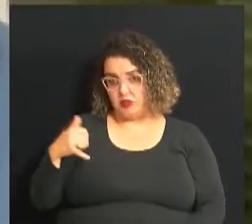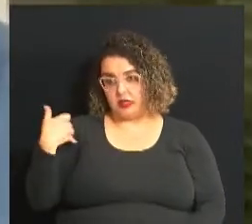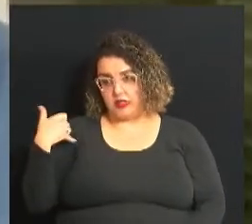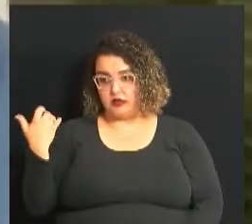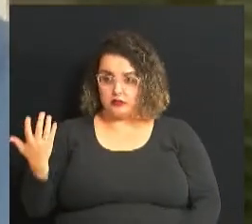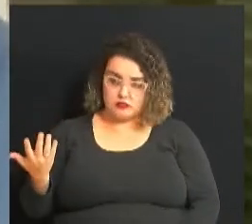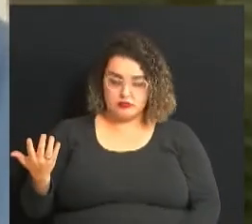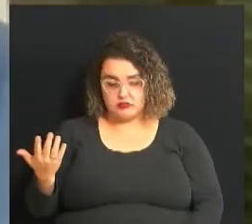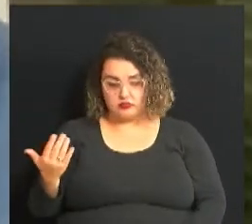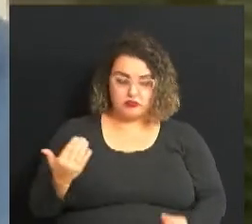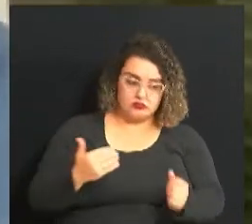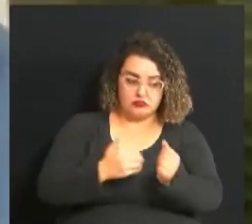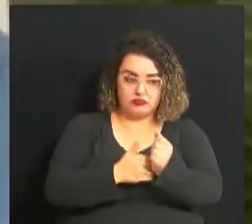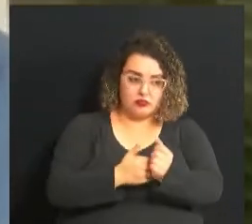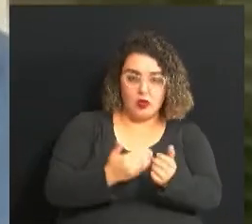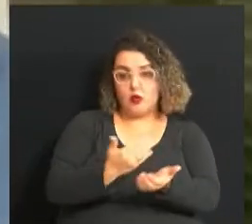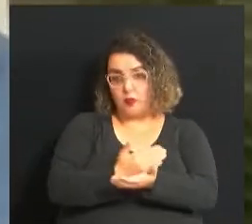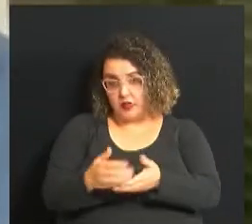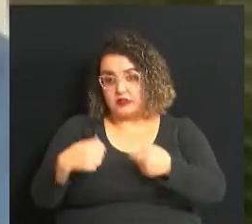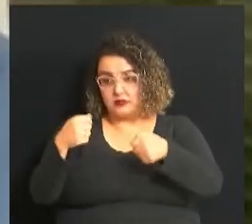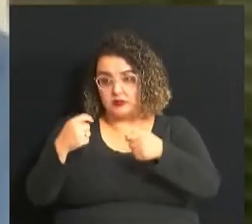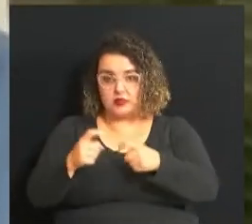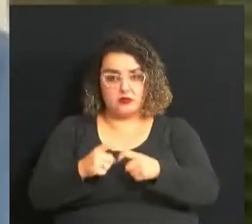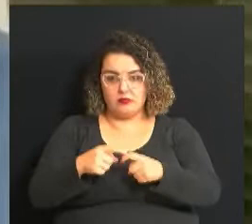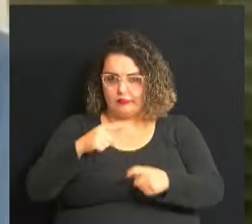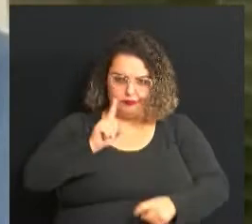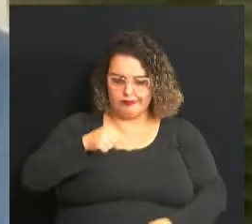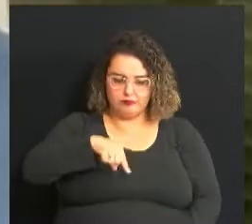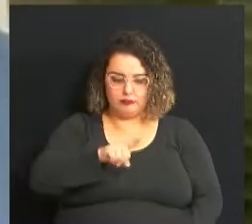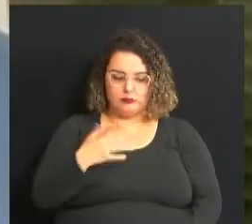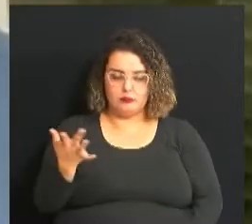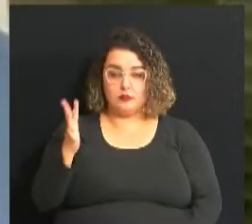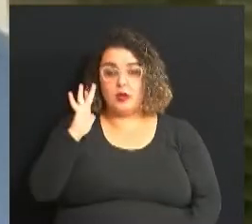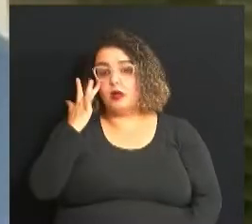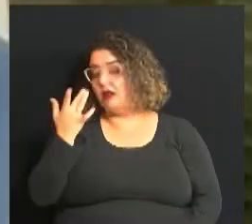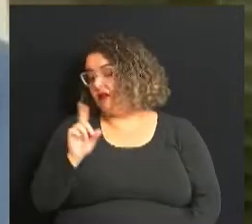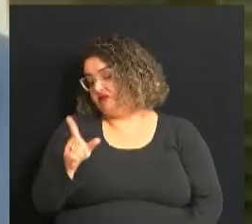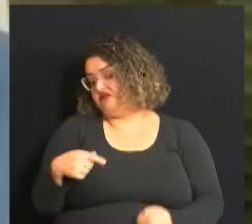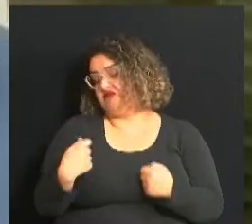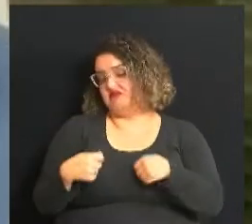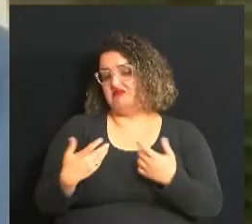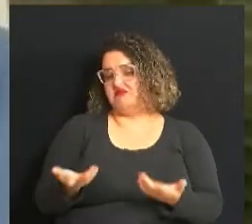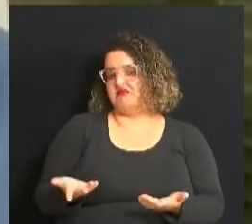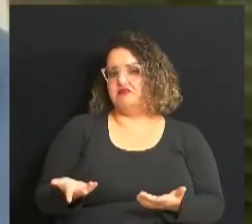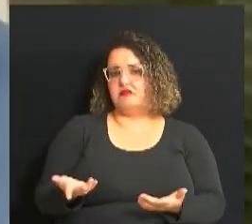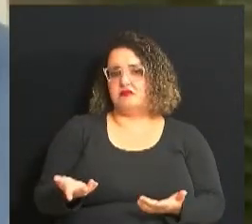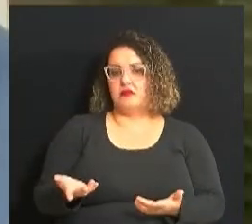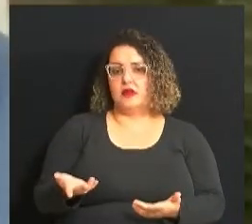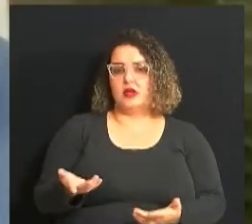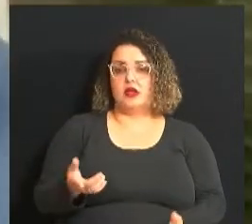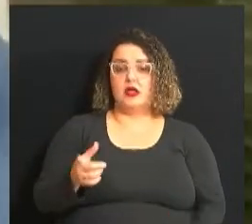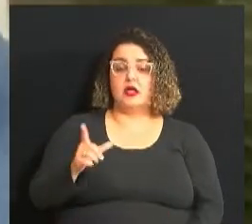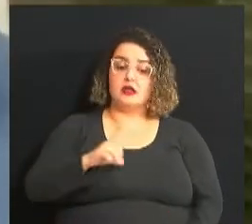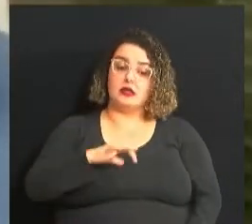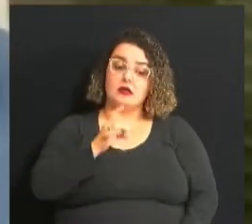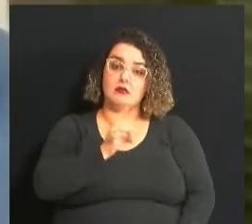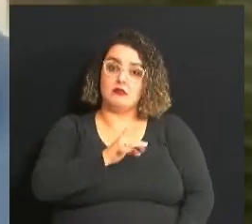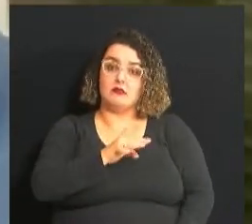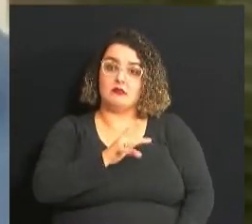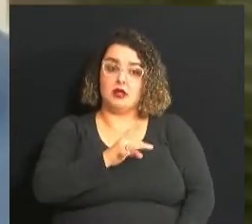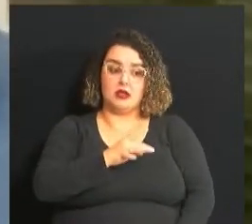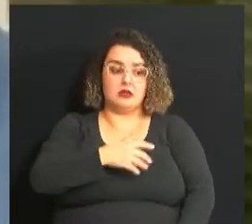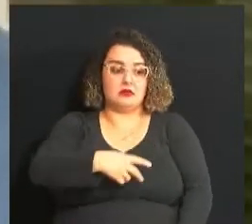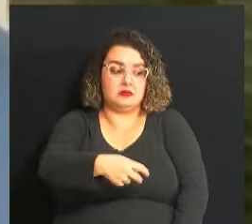que ele começa a precisar de médicos, ele não vai ao médico, ele acha que não precisa. Então ele tem medo de tomar injeção, ele tem medo de tomar vacina,